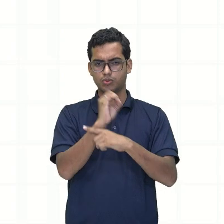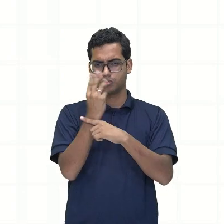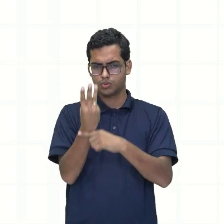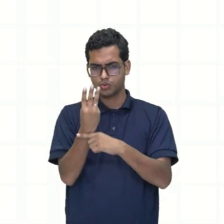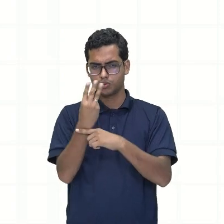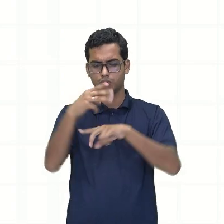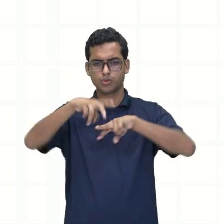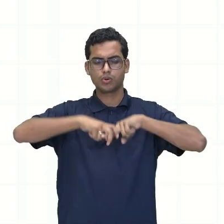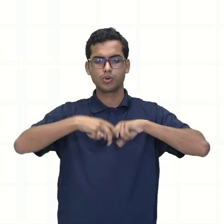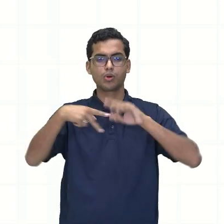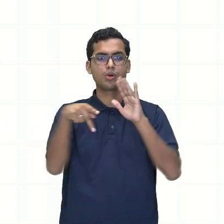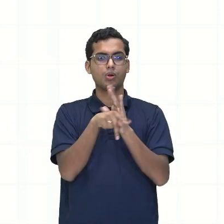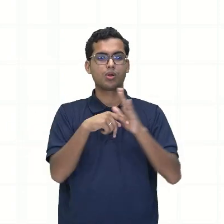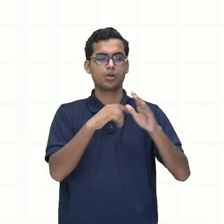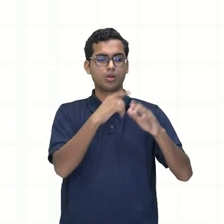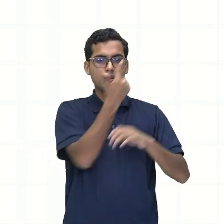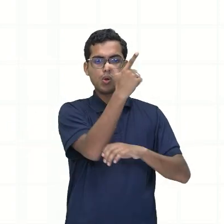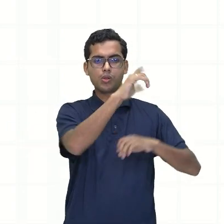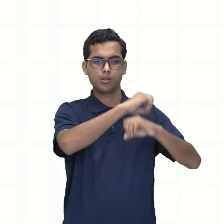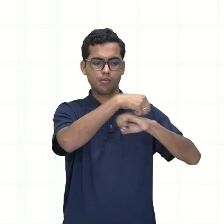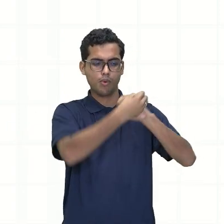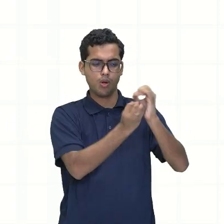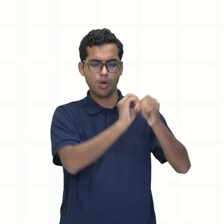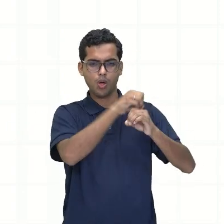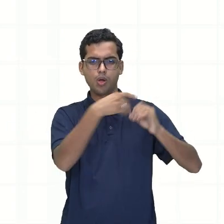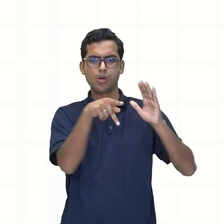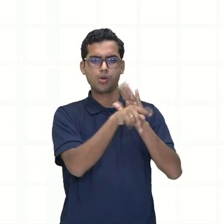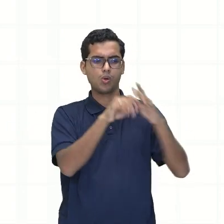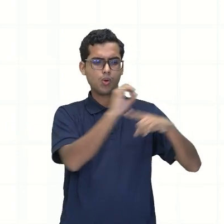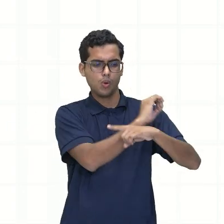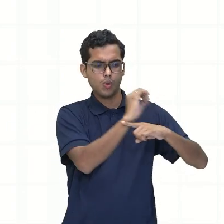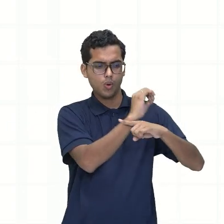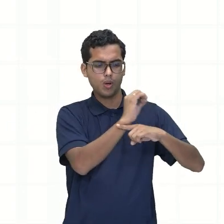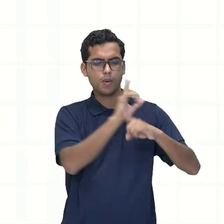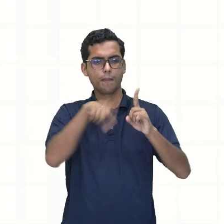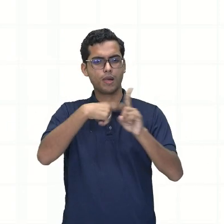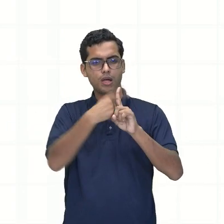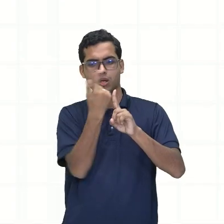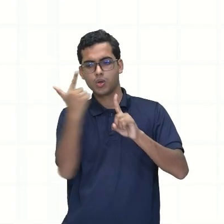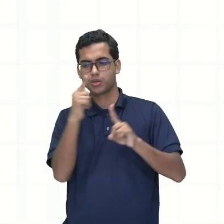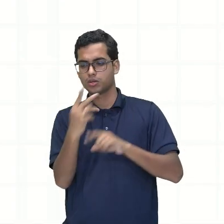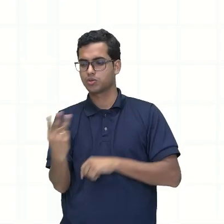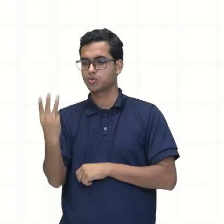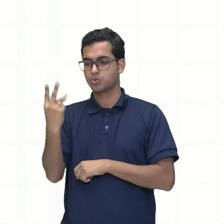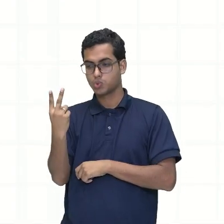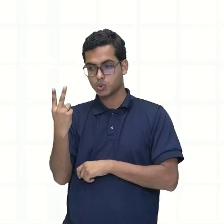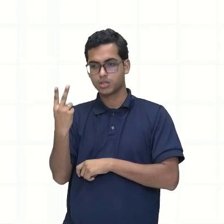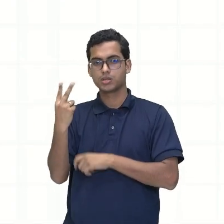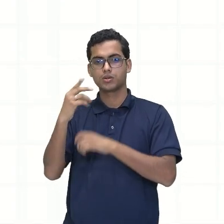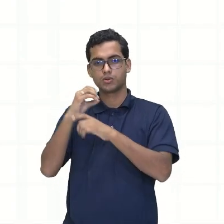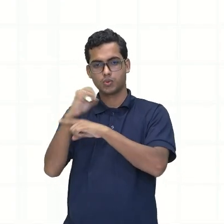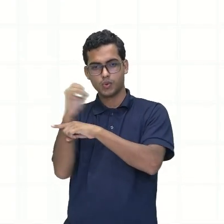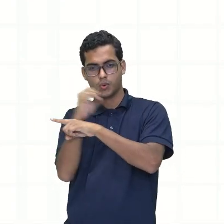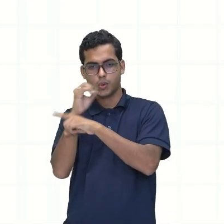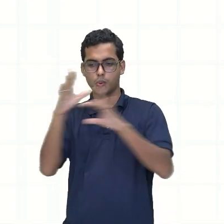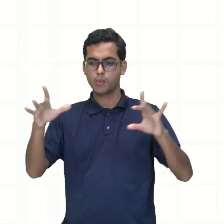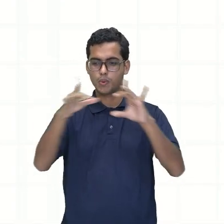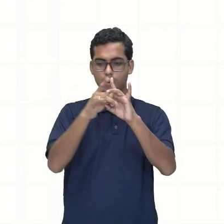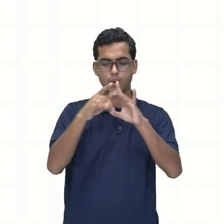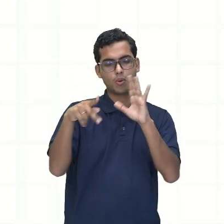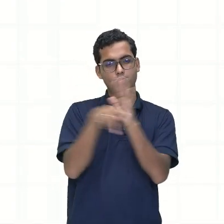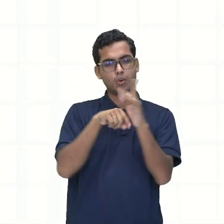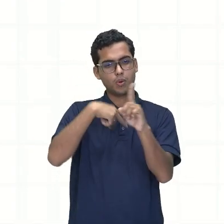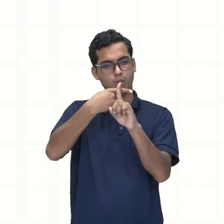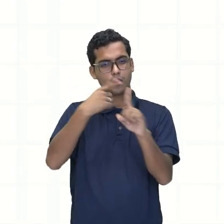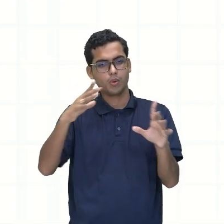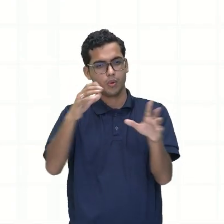pega mais uma molécula de oxigênio, certo? Então, por isso que o